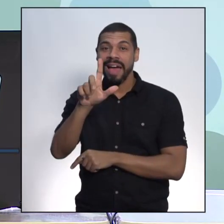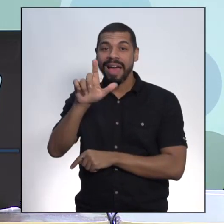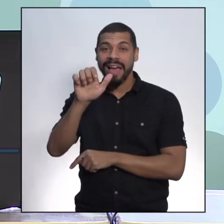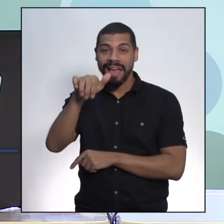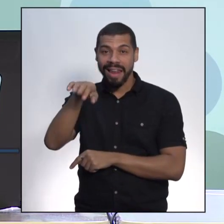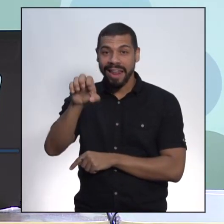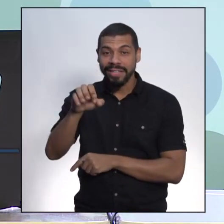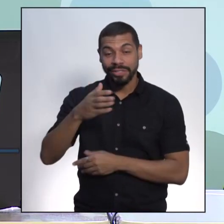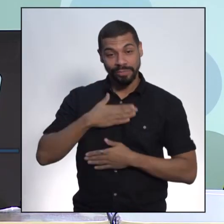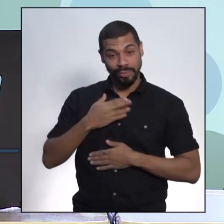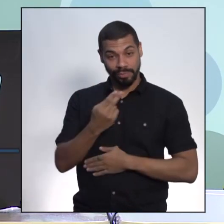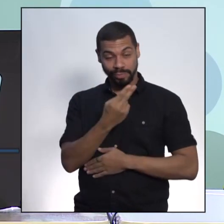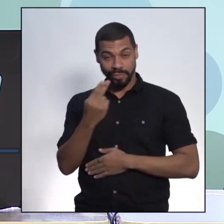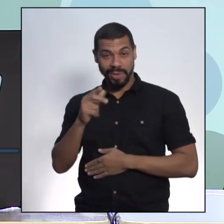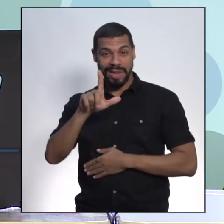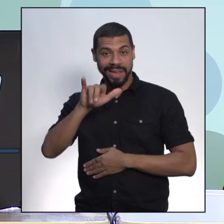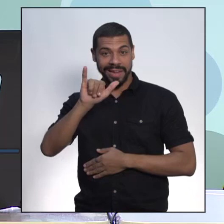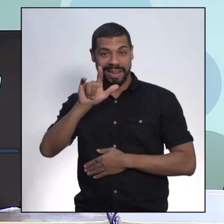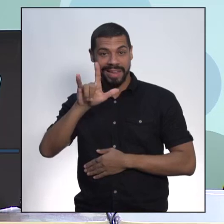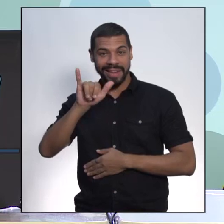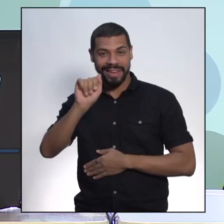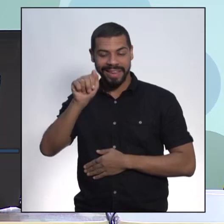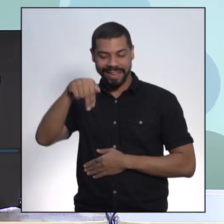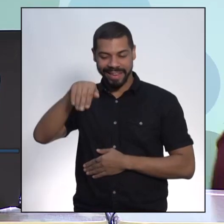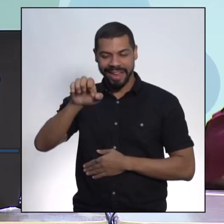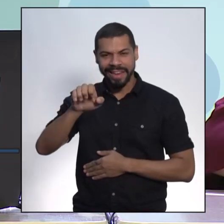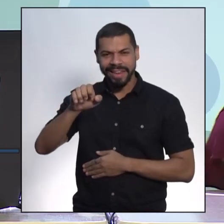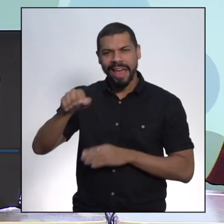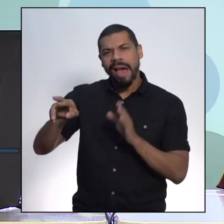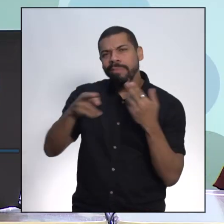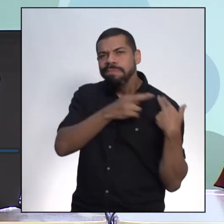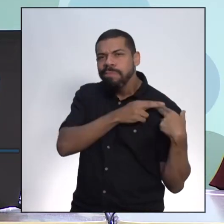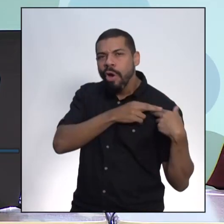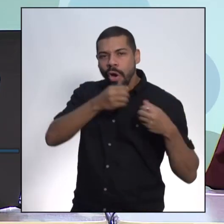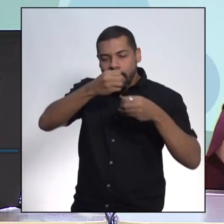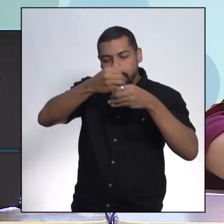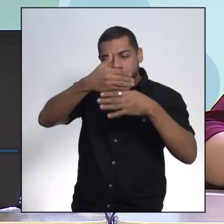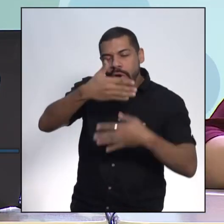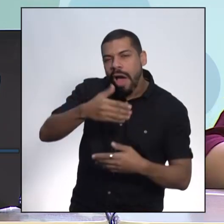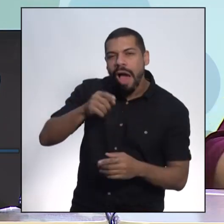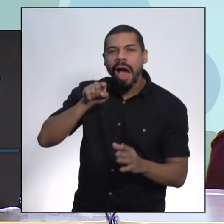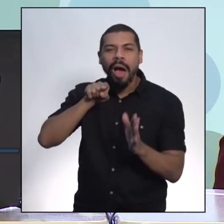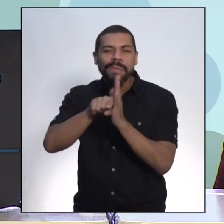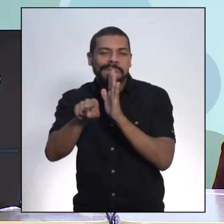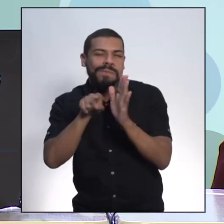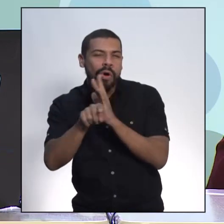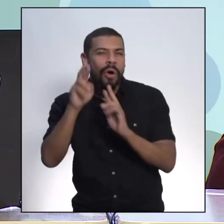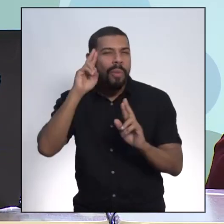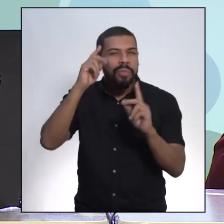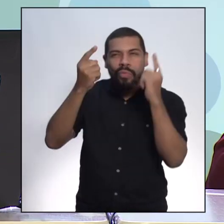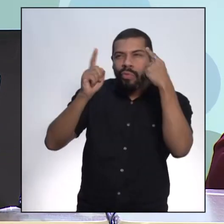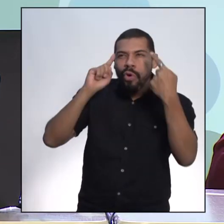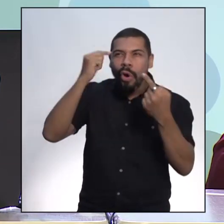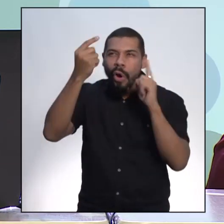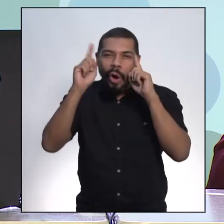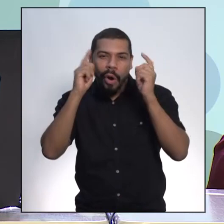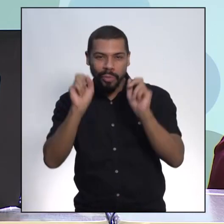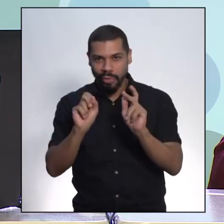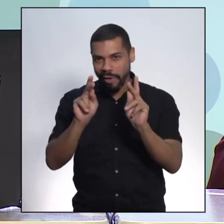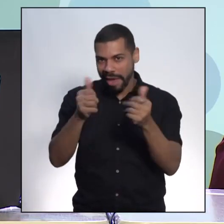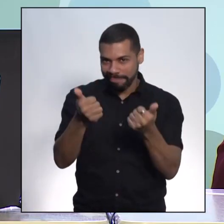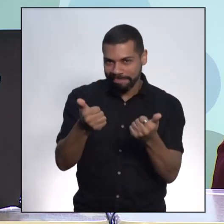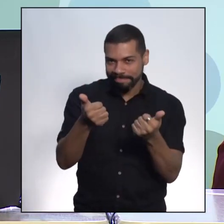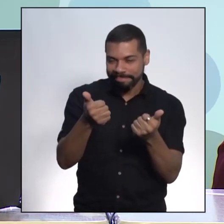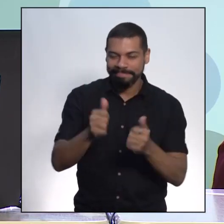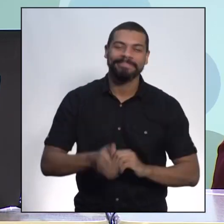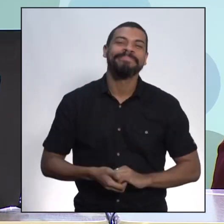ficar responsável pelo chat. Então, vão mandando as suas dúvidas e respondendo as nossas perguntas no chat.